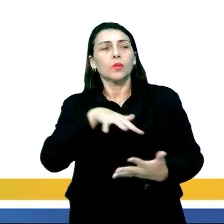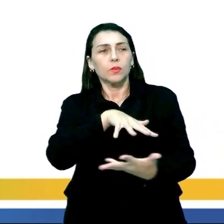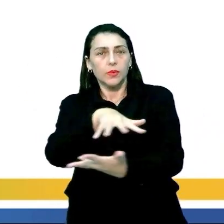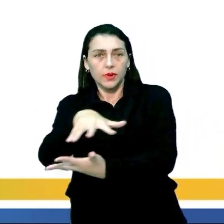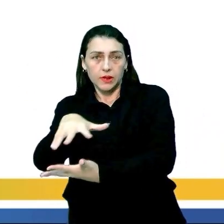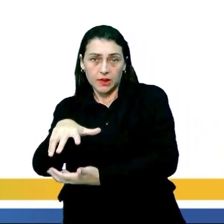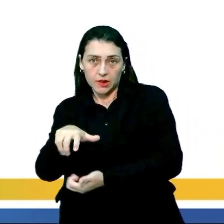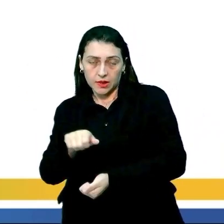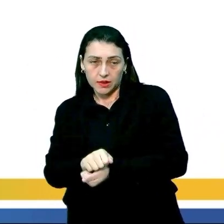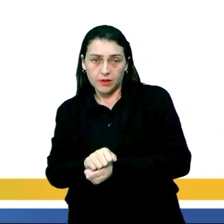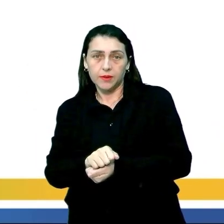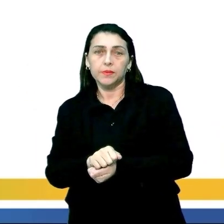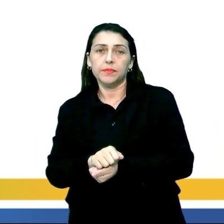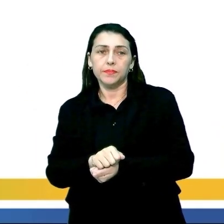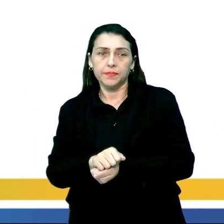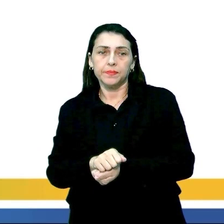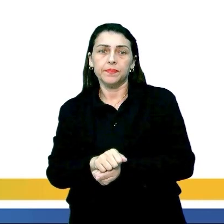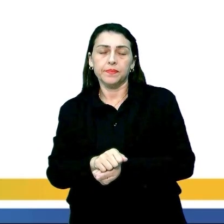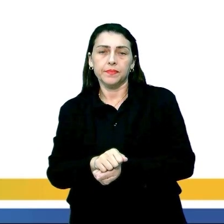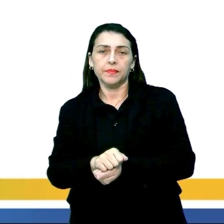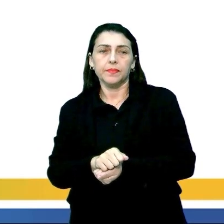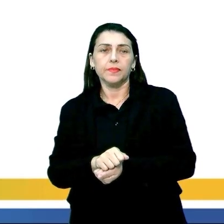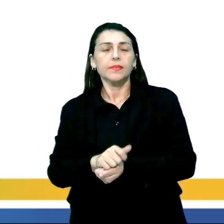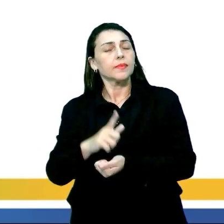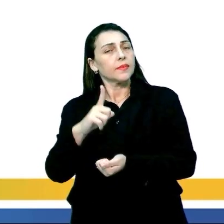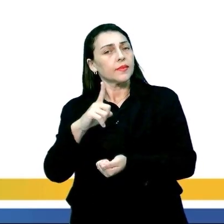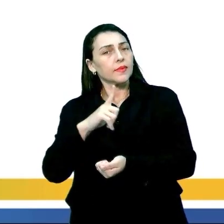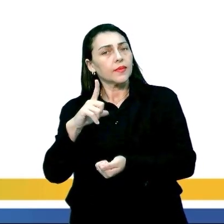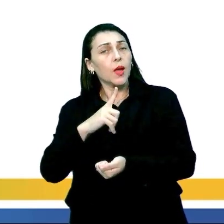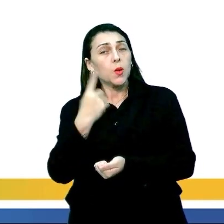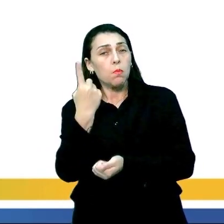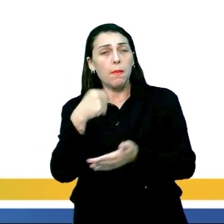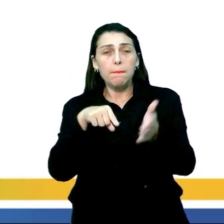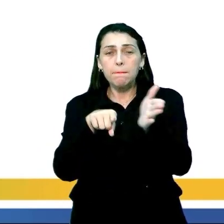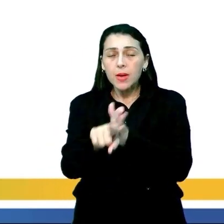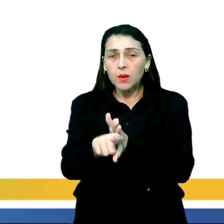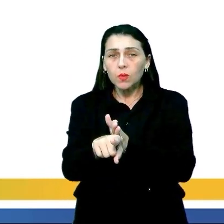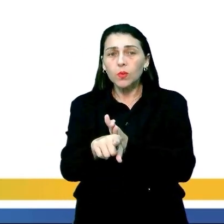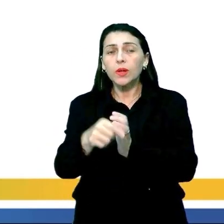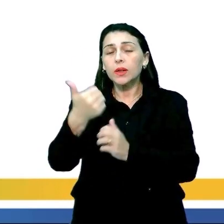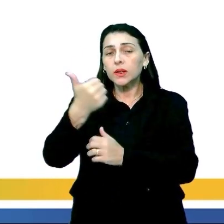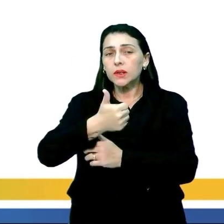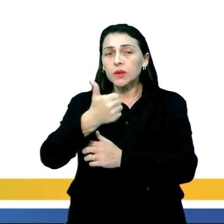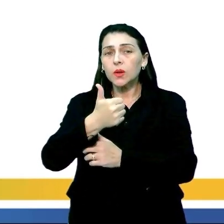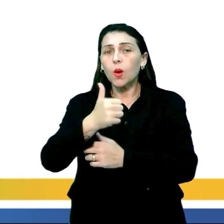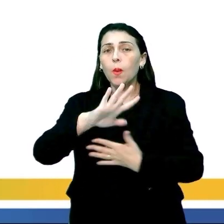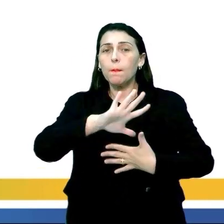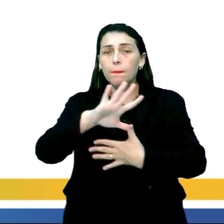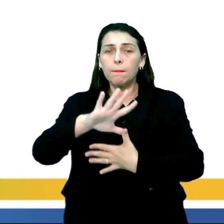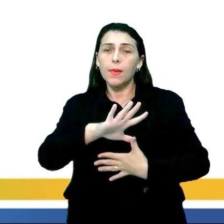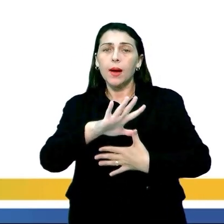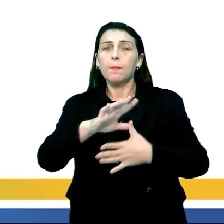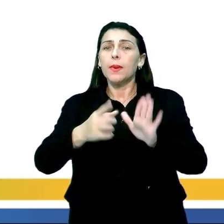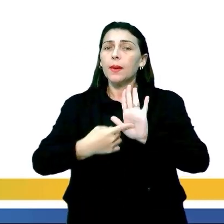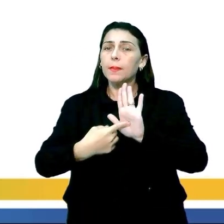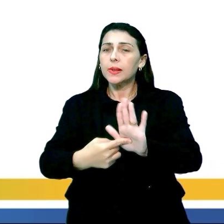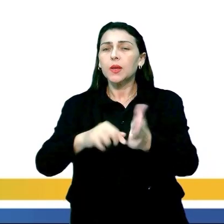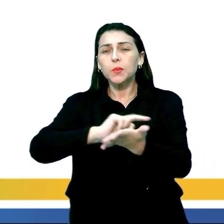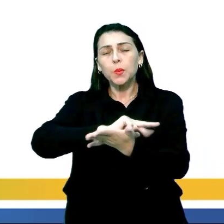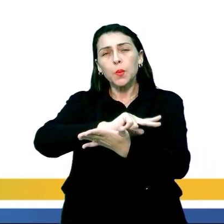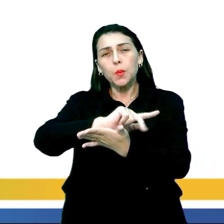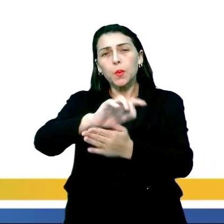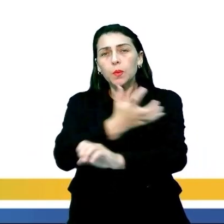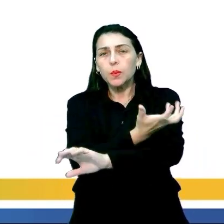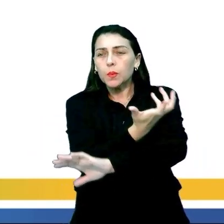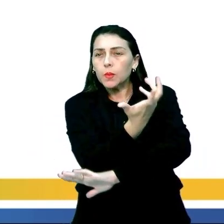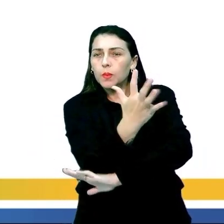planeta terrestre. E aqui a gente tem uma pergunta. Questão 1. O mapa acima